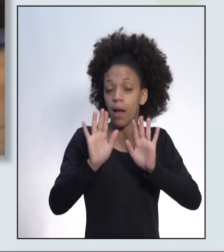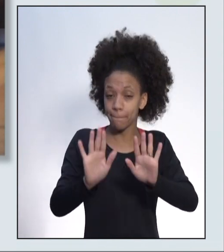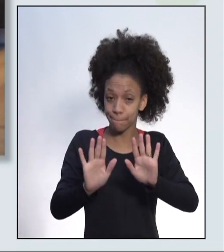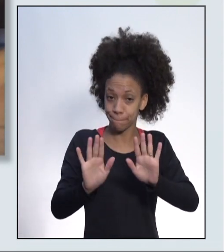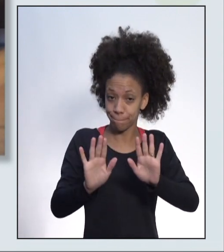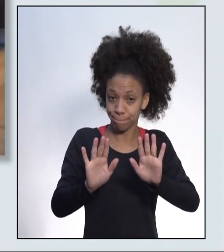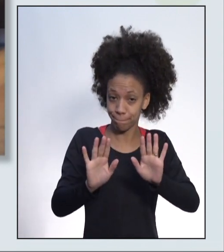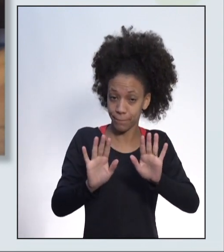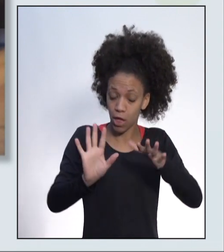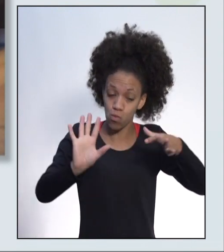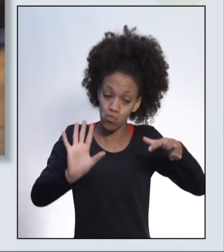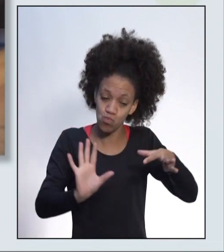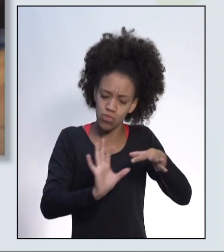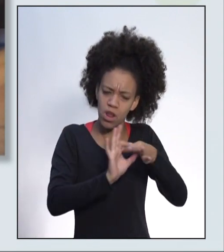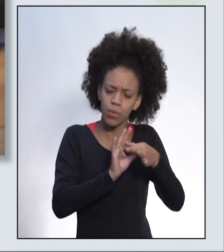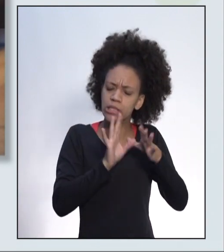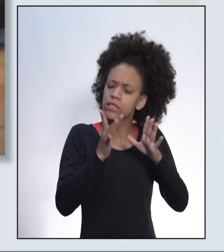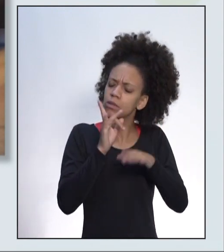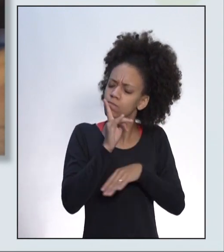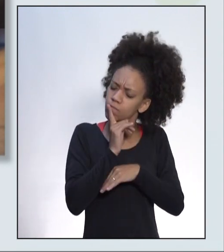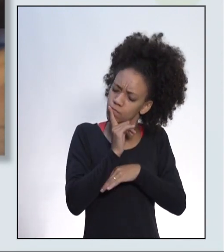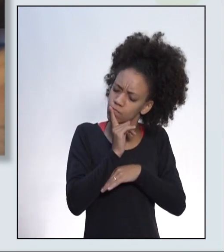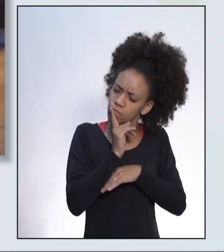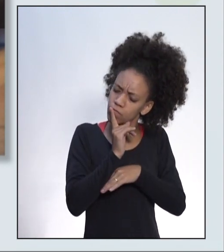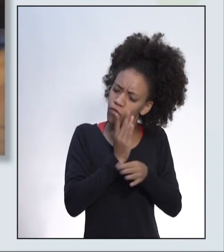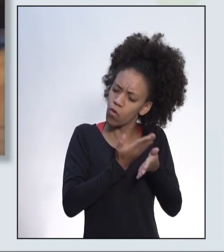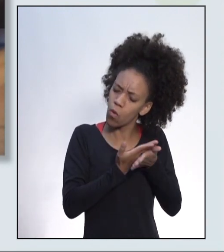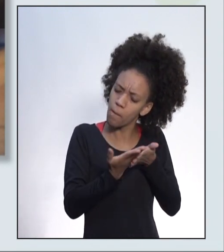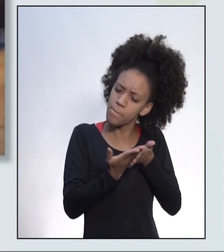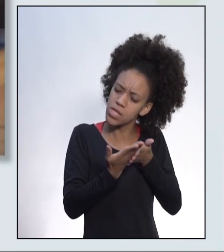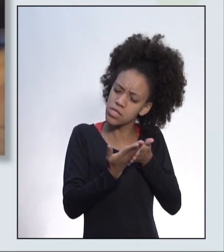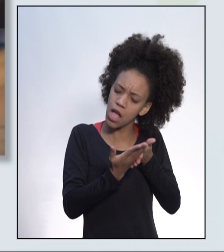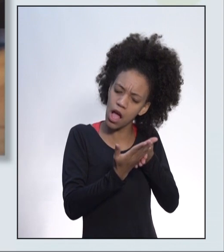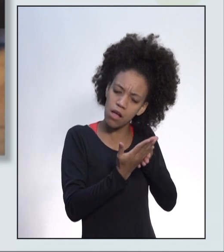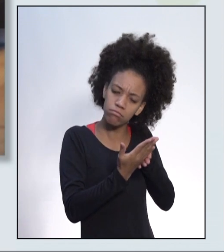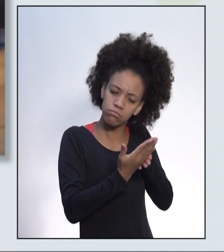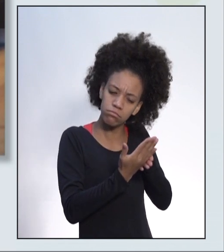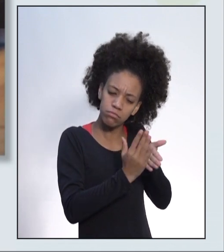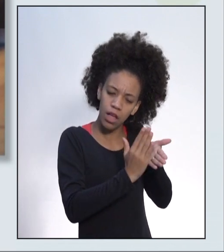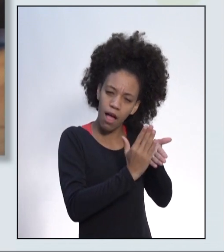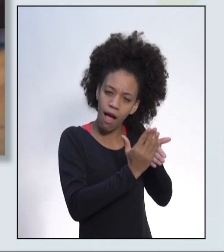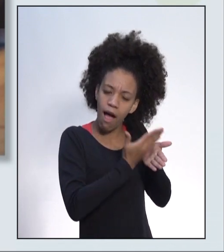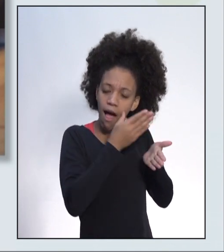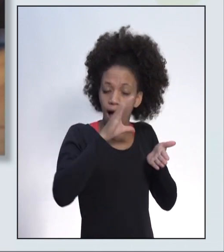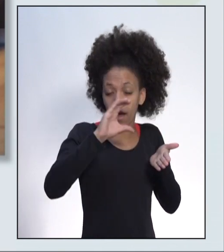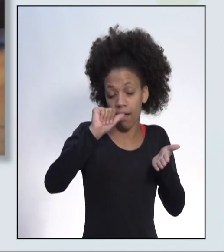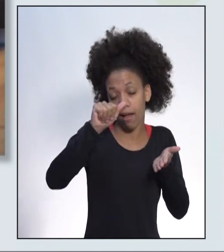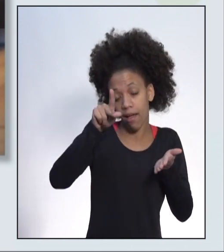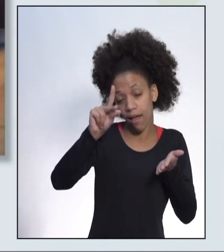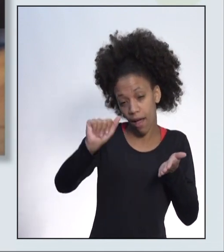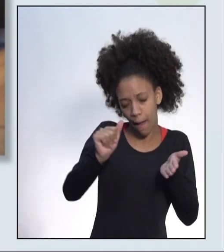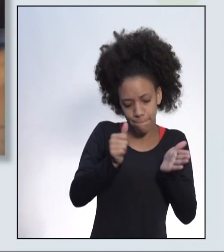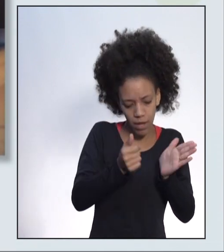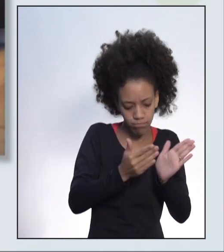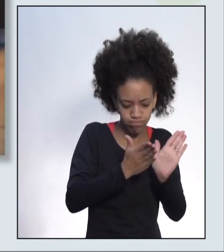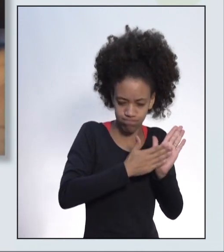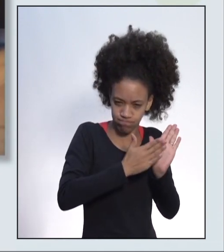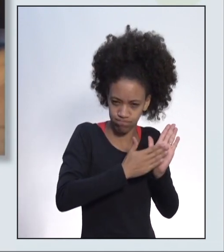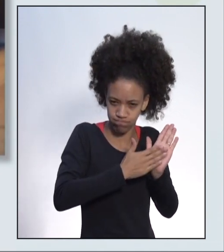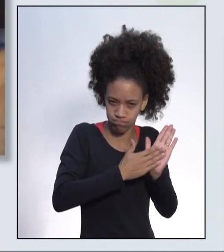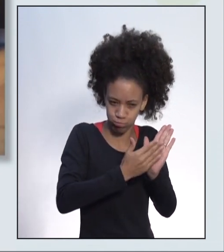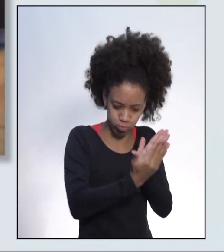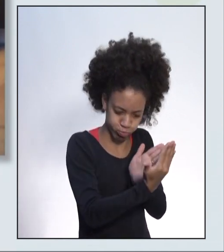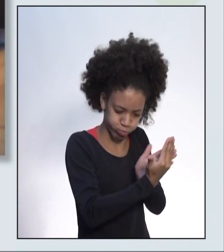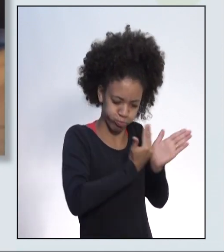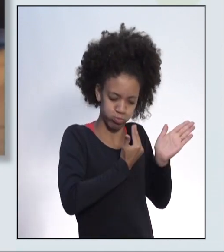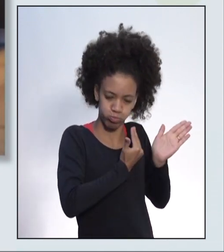União, né? Então eu acho que eu vou começar a capa do meu zine para retratar essa união, esse tempo